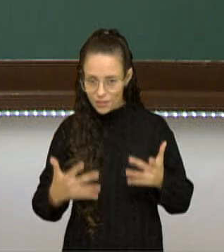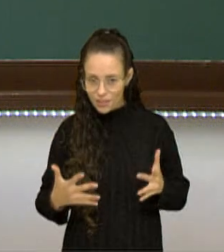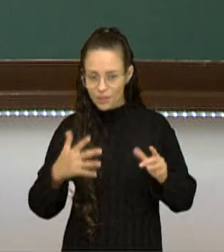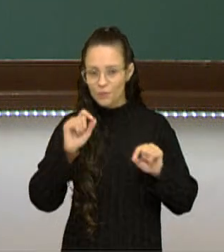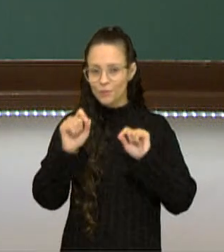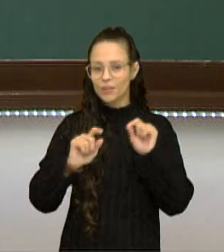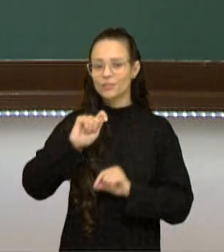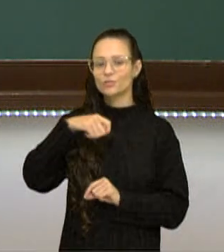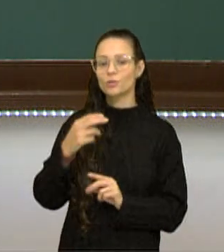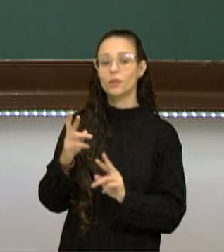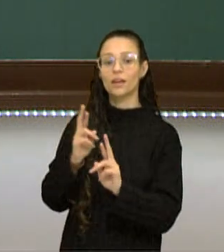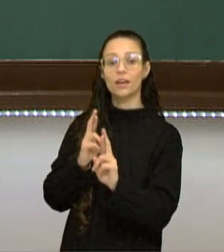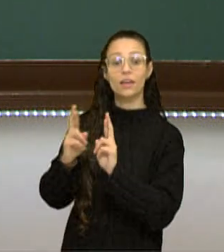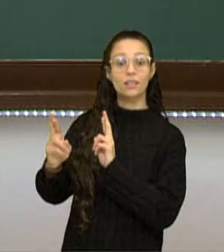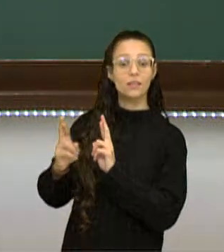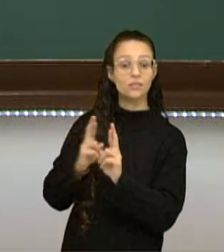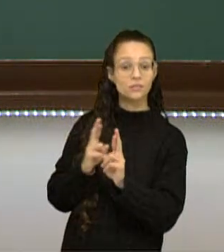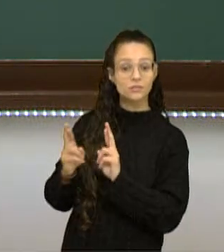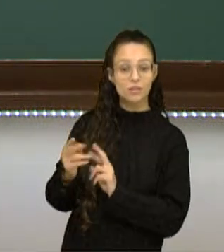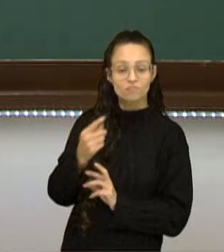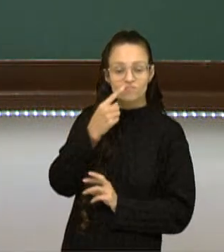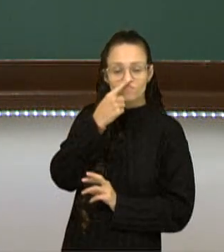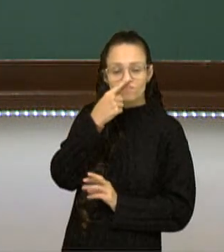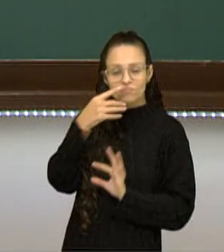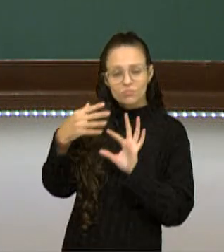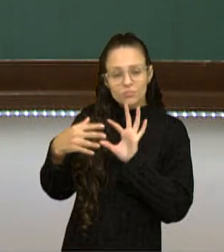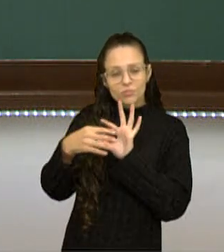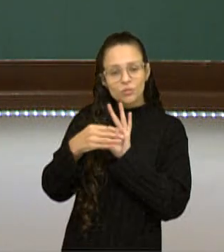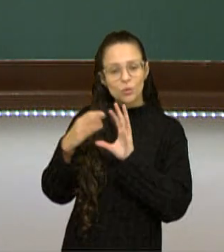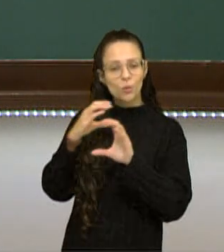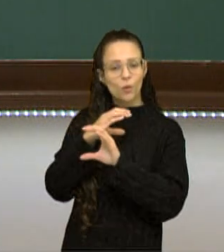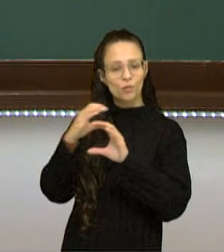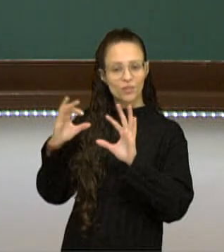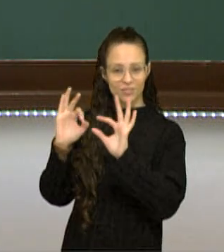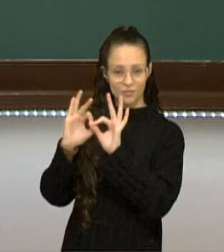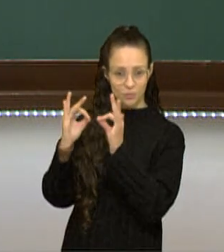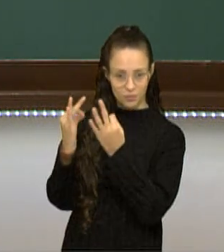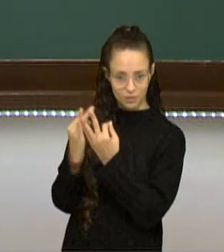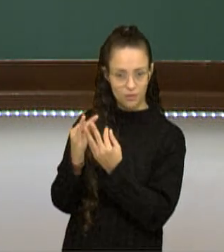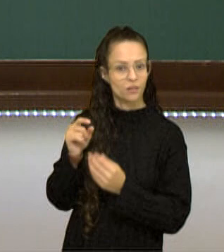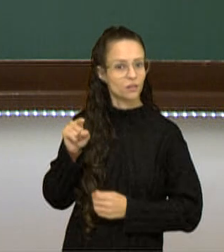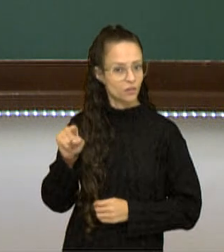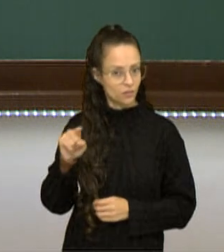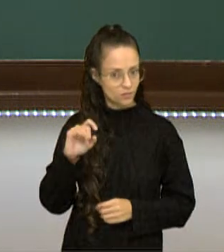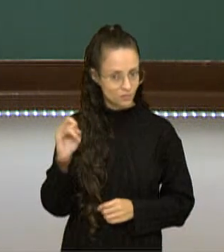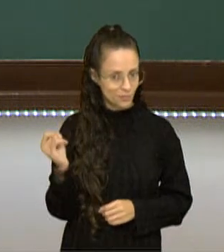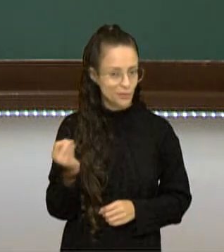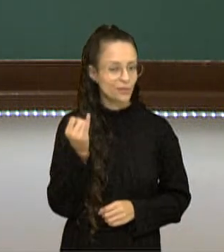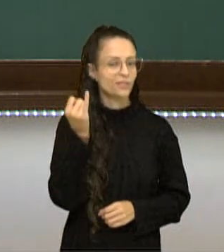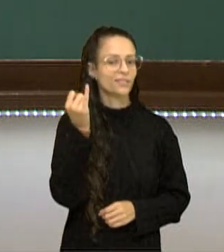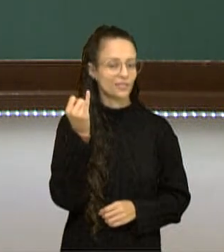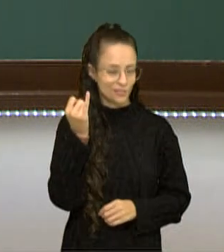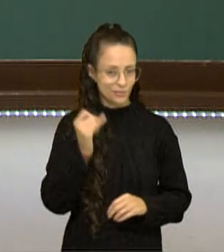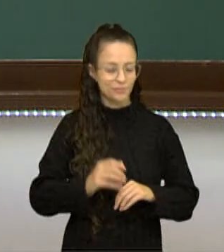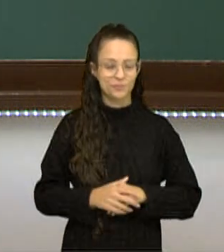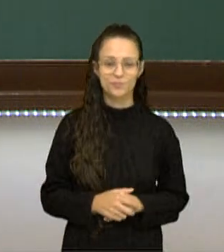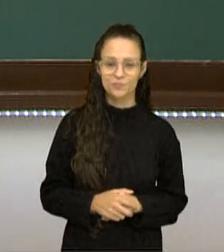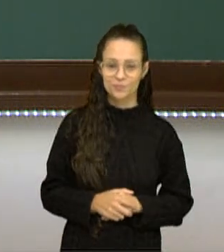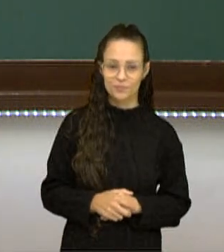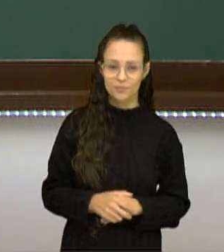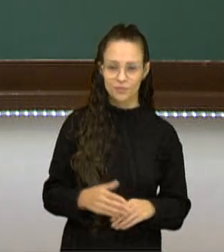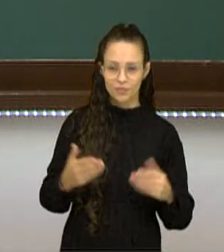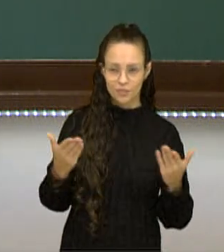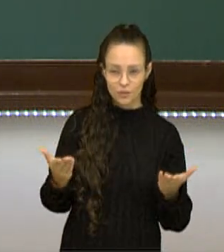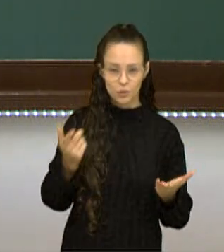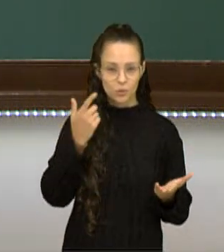sobre a relação, né? Esse afeto, essa confiança com a família? Esse é um ponto extremamente importante, tá?